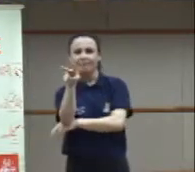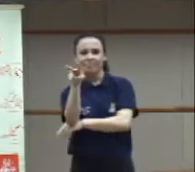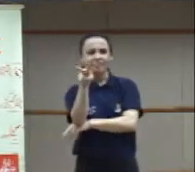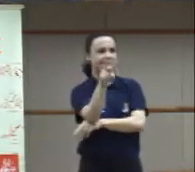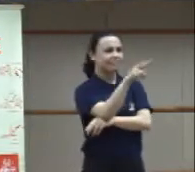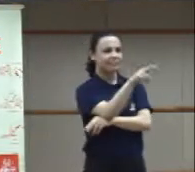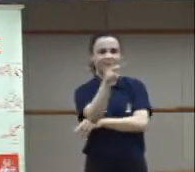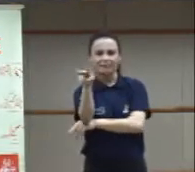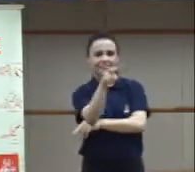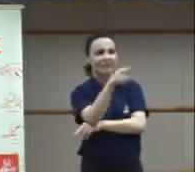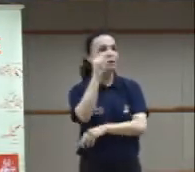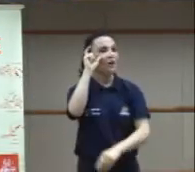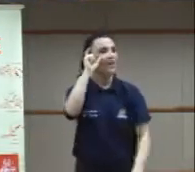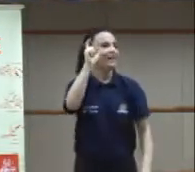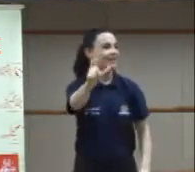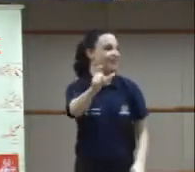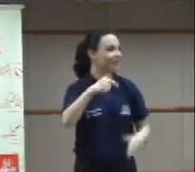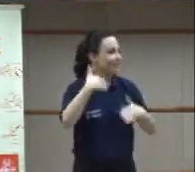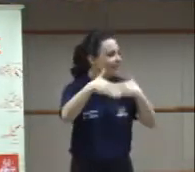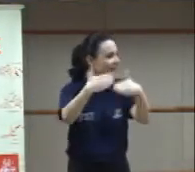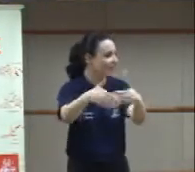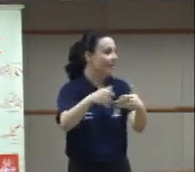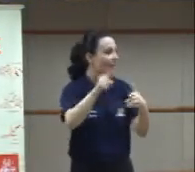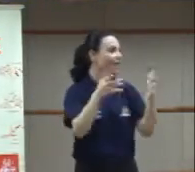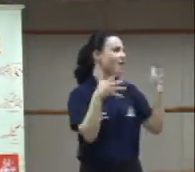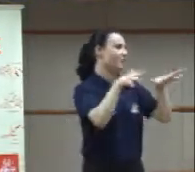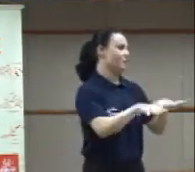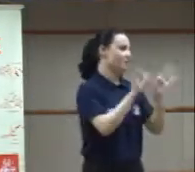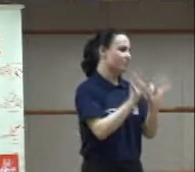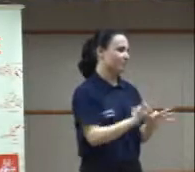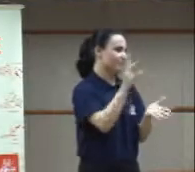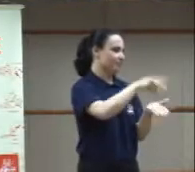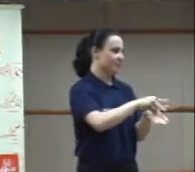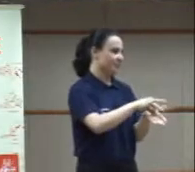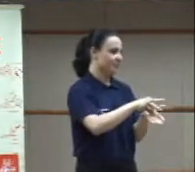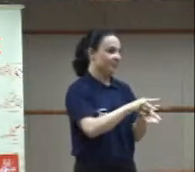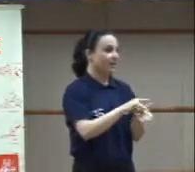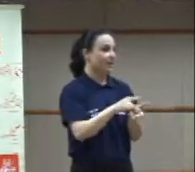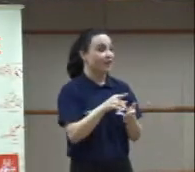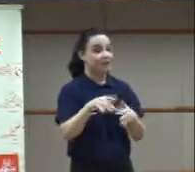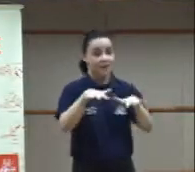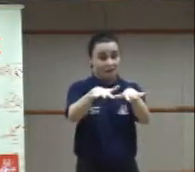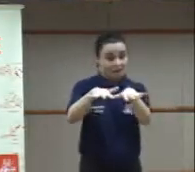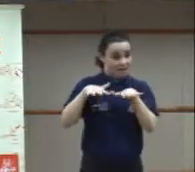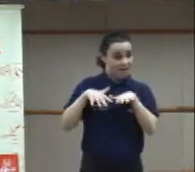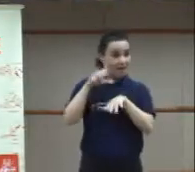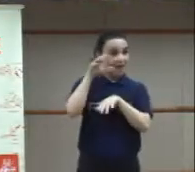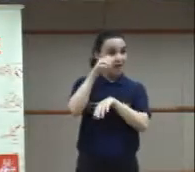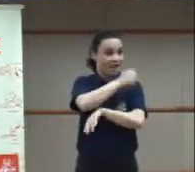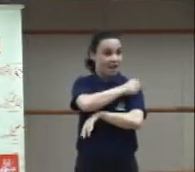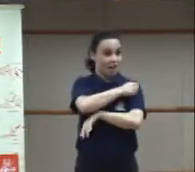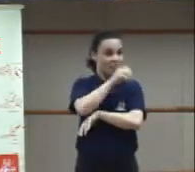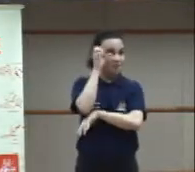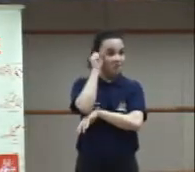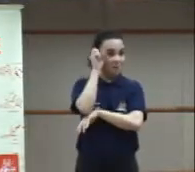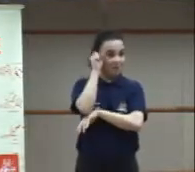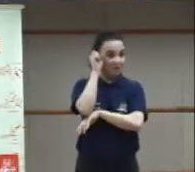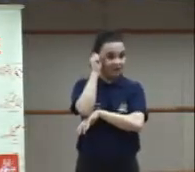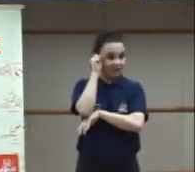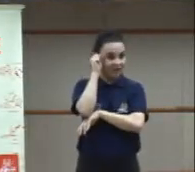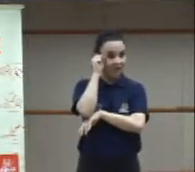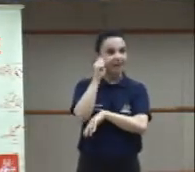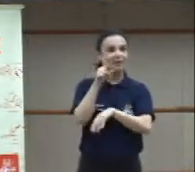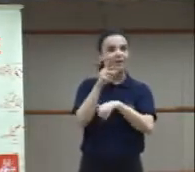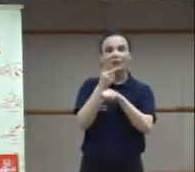criar este começo de inclusão, né? Este aluno já começa a ser procurado pelos demais.